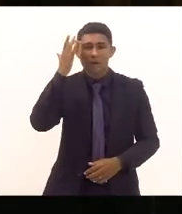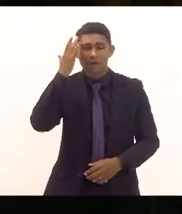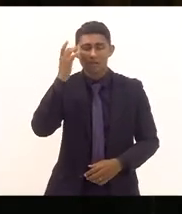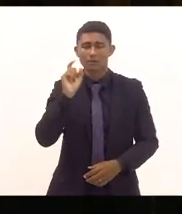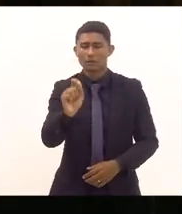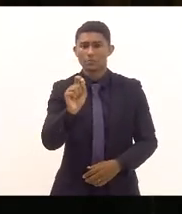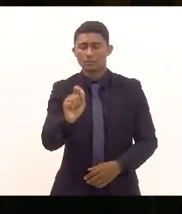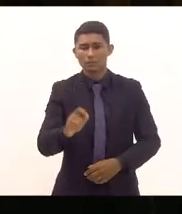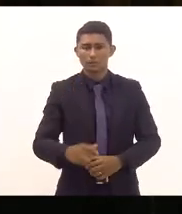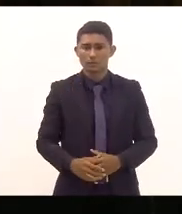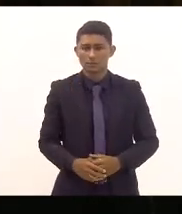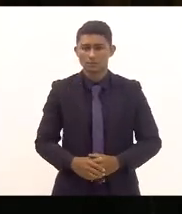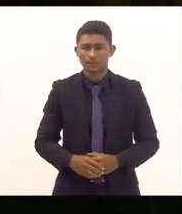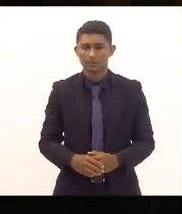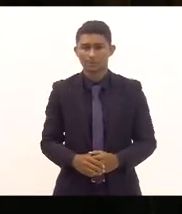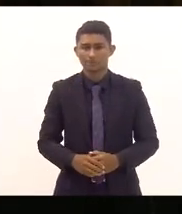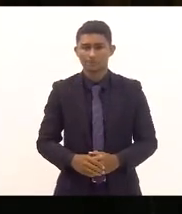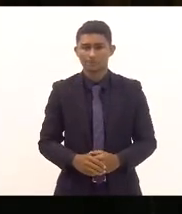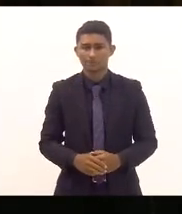que